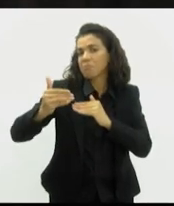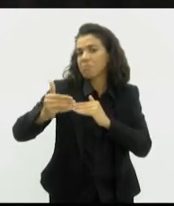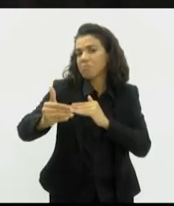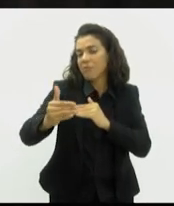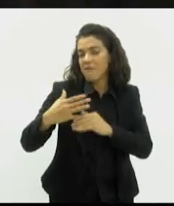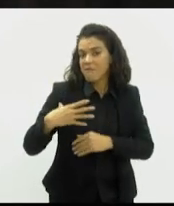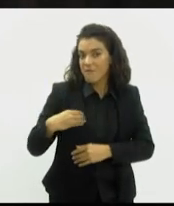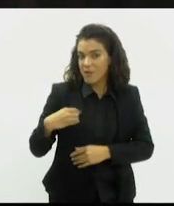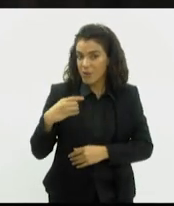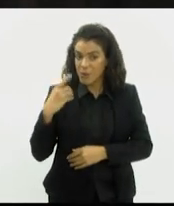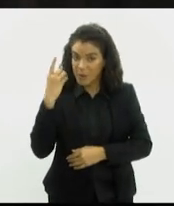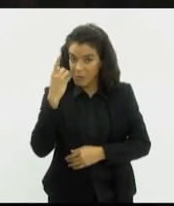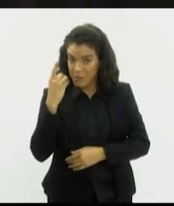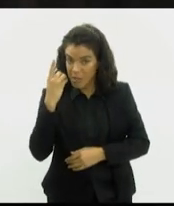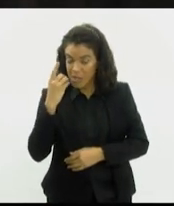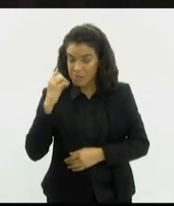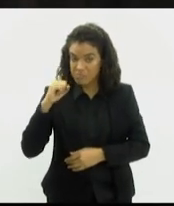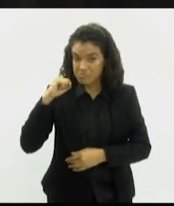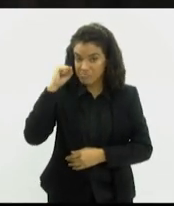de um deputado, de um senador,